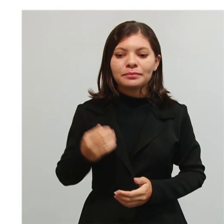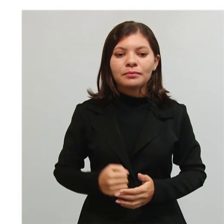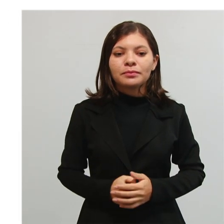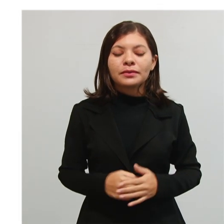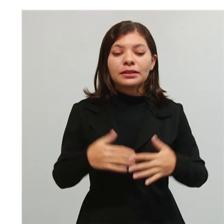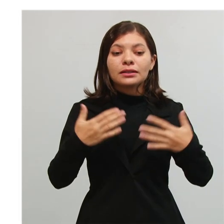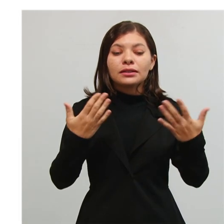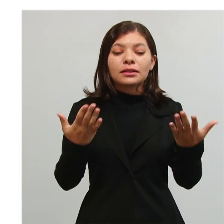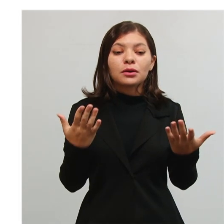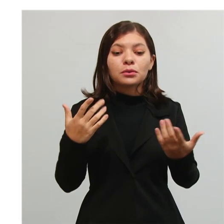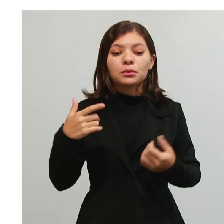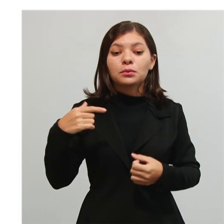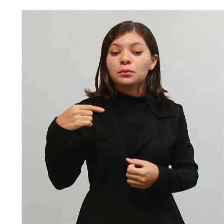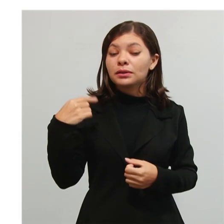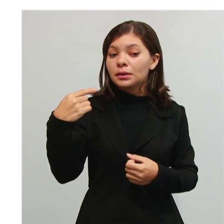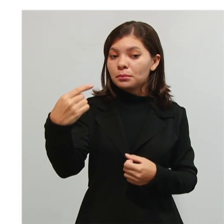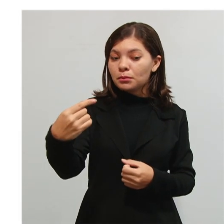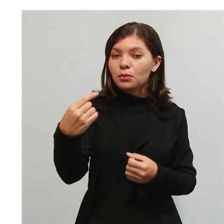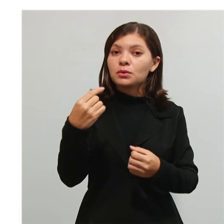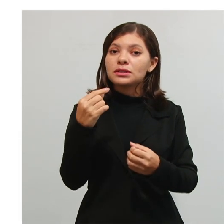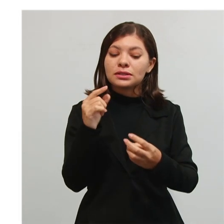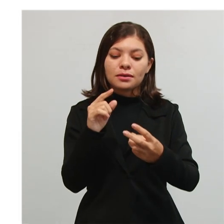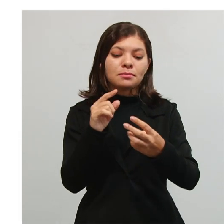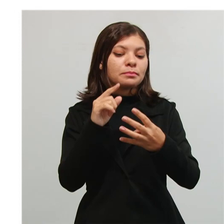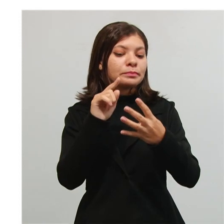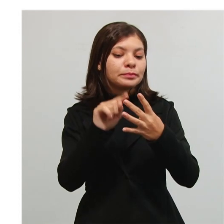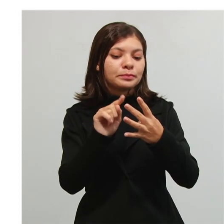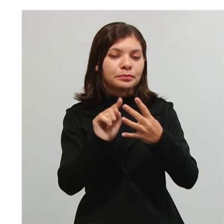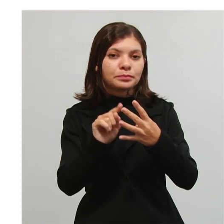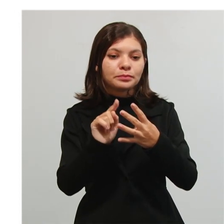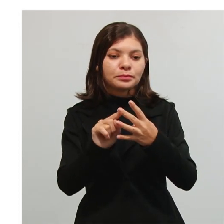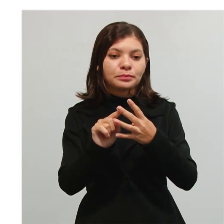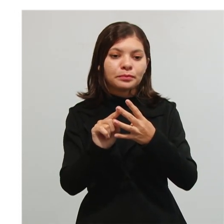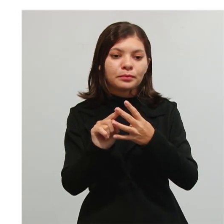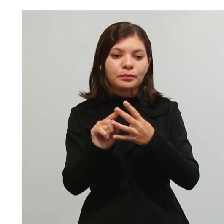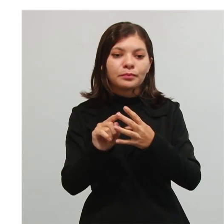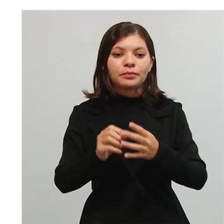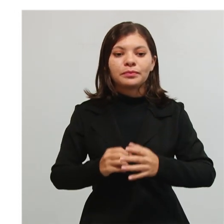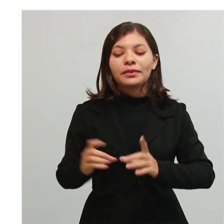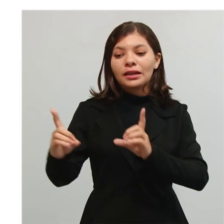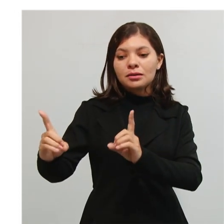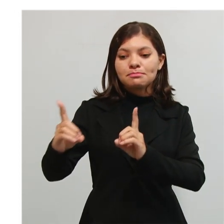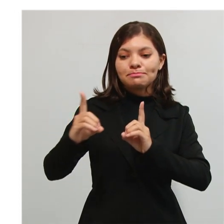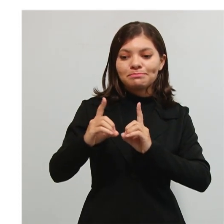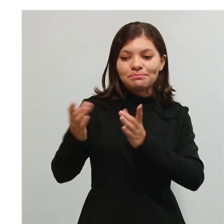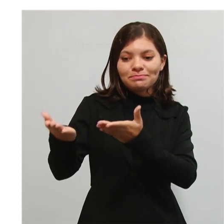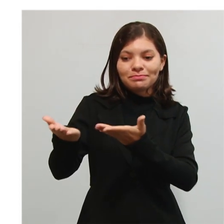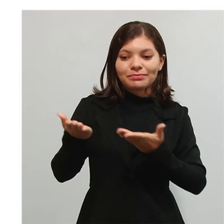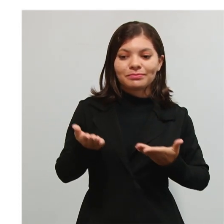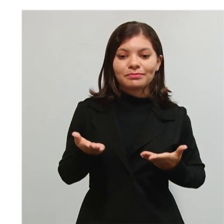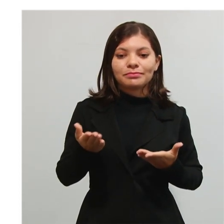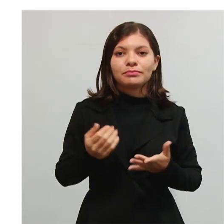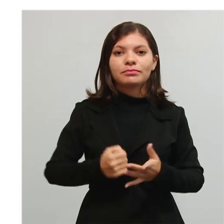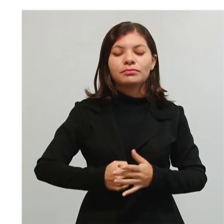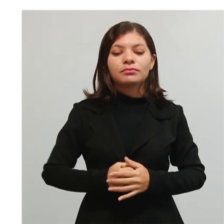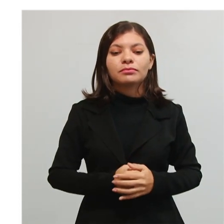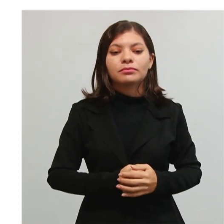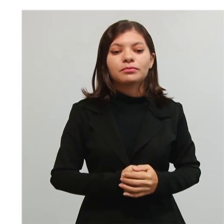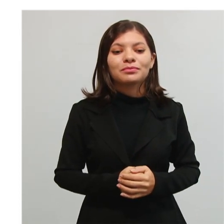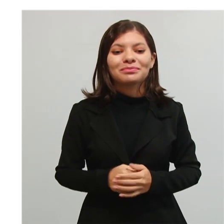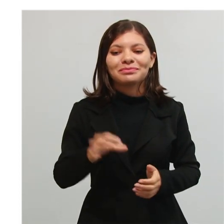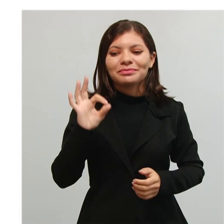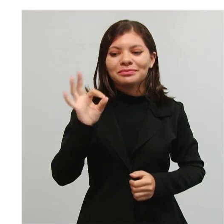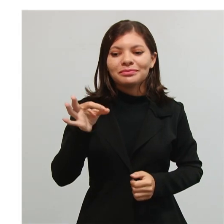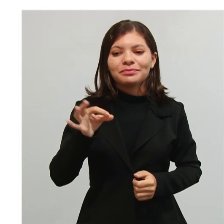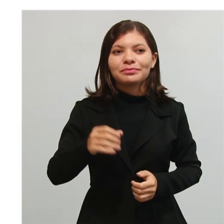então depois da primeira fase nós temos a segunda fase que é a fase do atender propriamente dito certinho